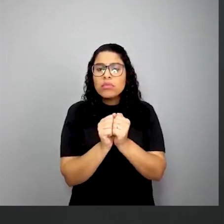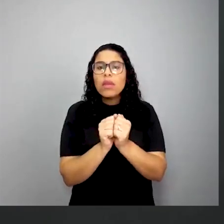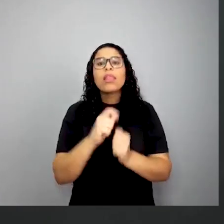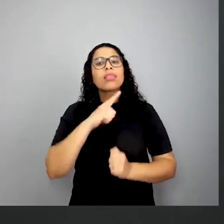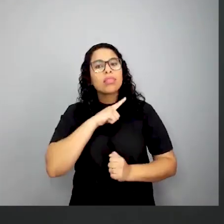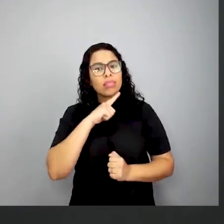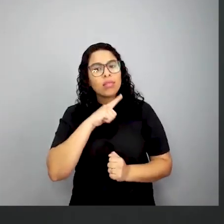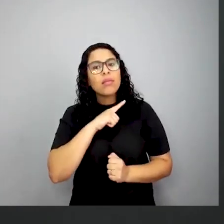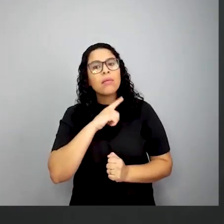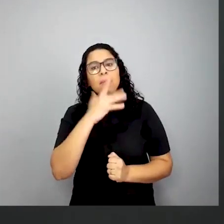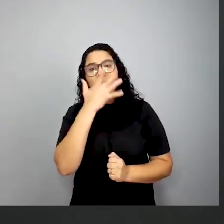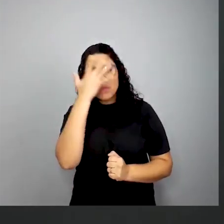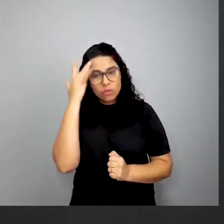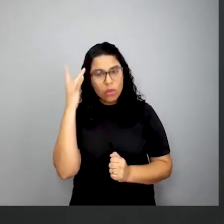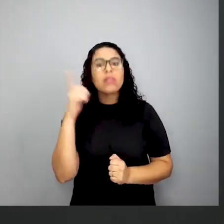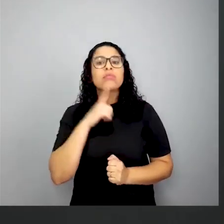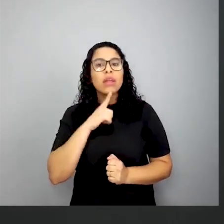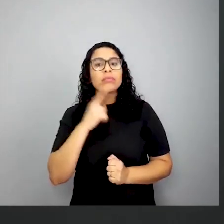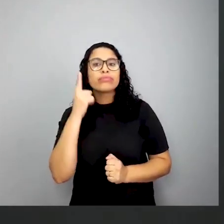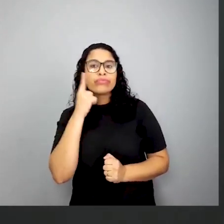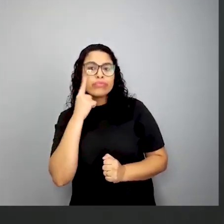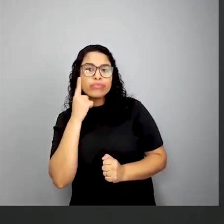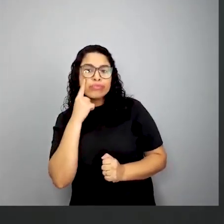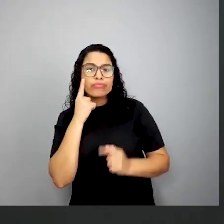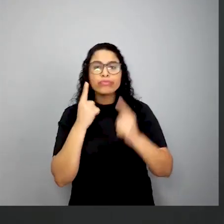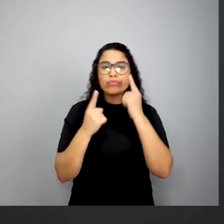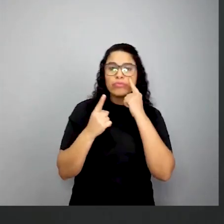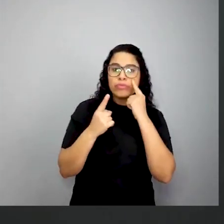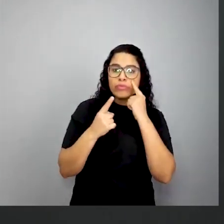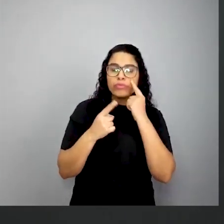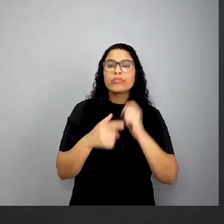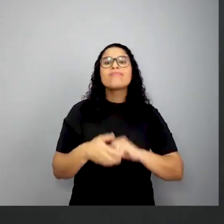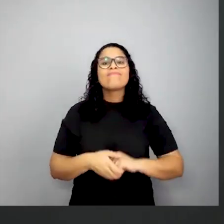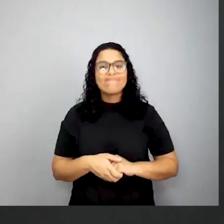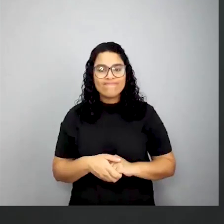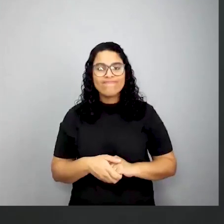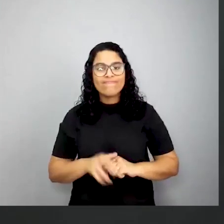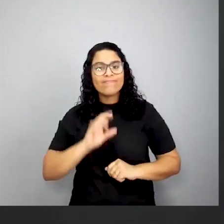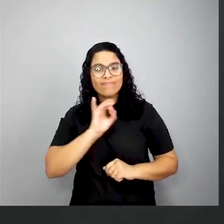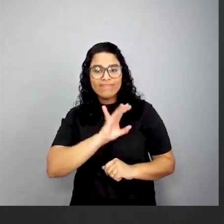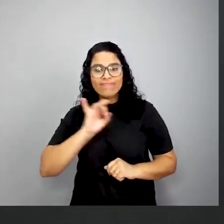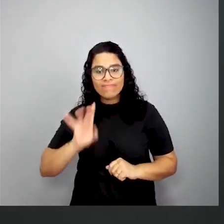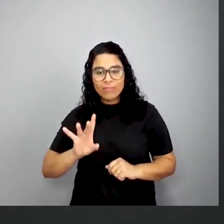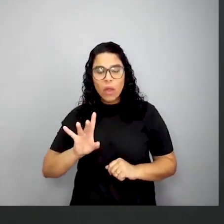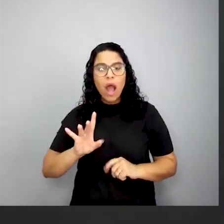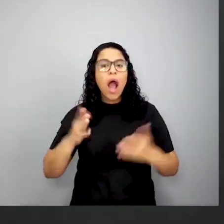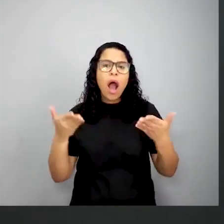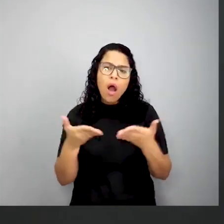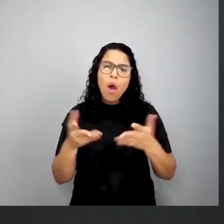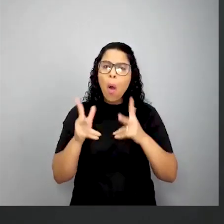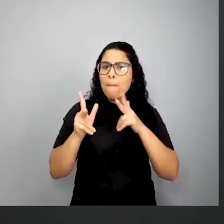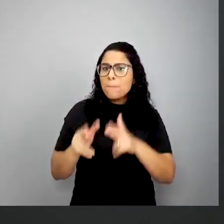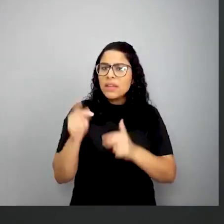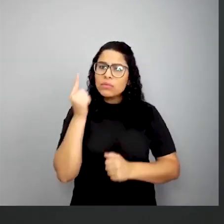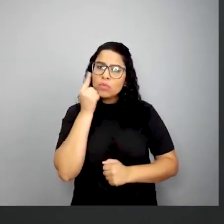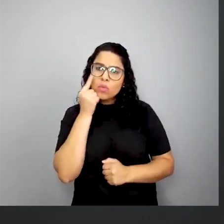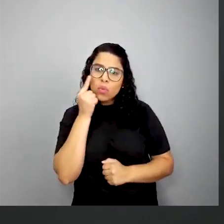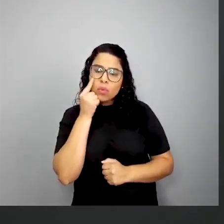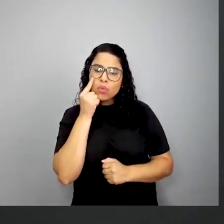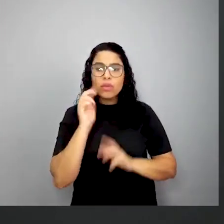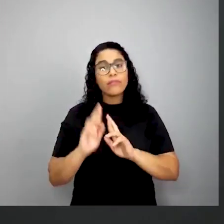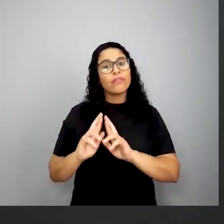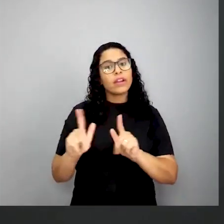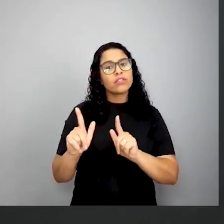um, hipermetropia no outro. Olha que tenso. Agora, as duas no mesmo olho assim, como são condições muito